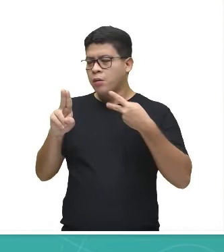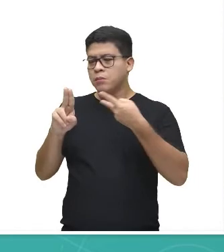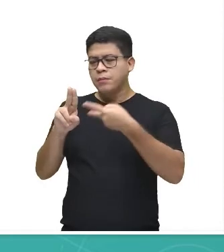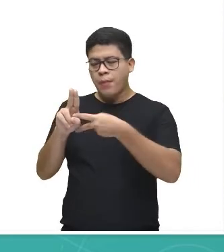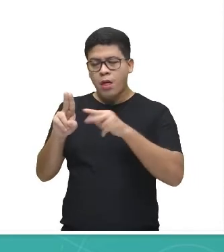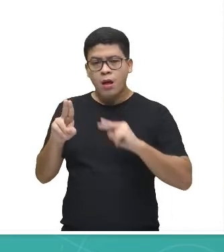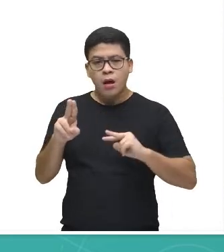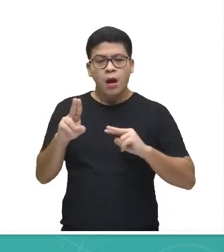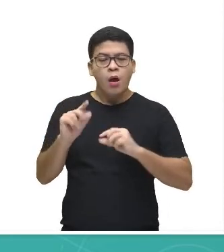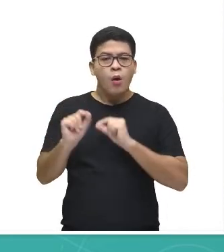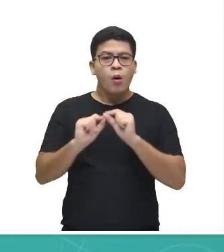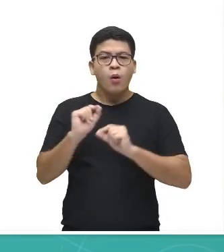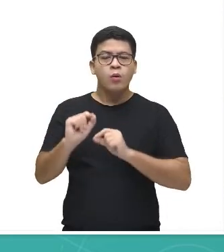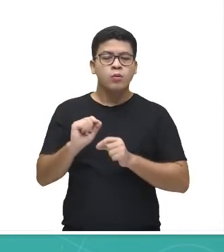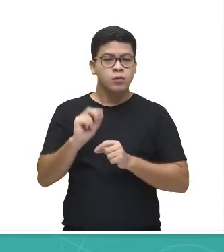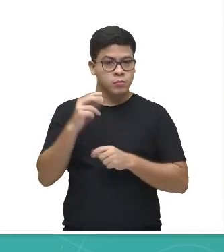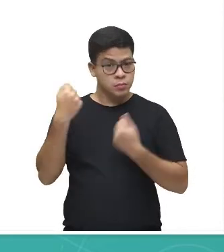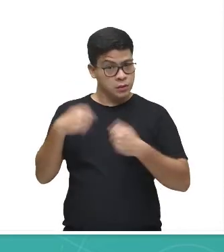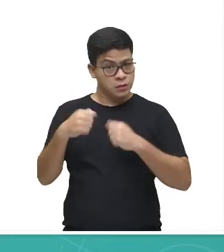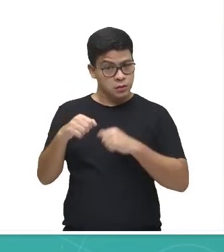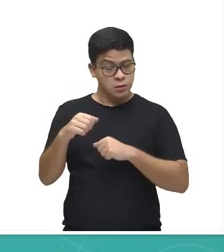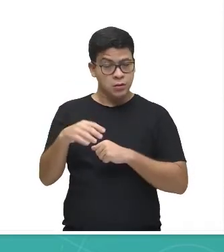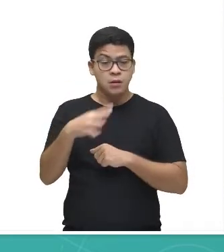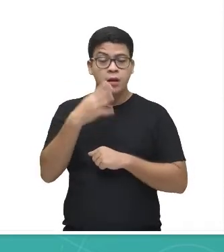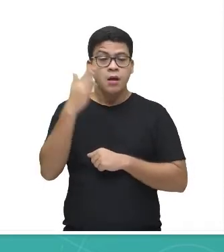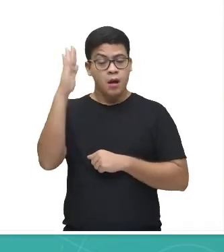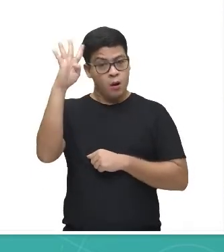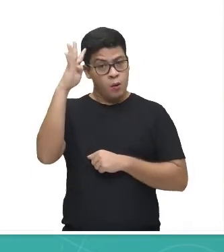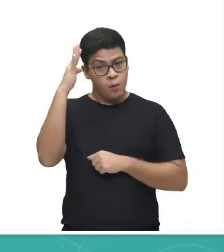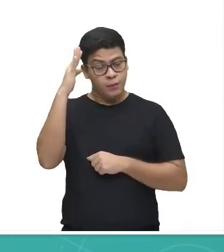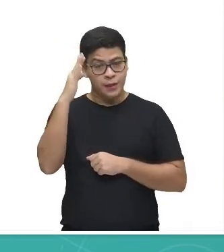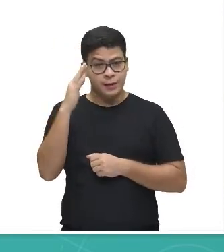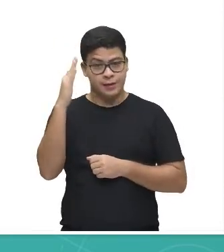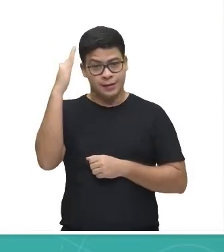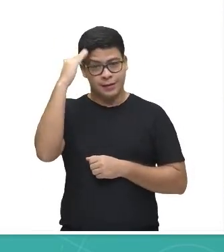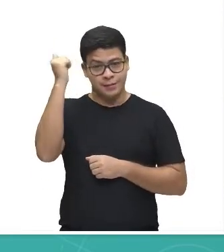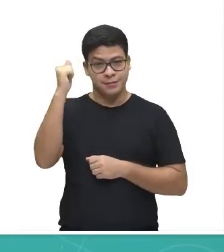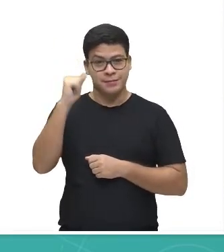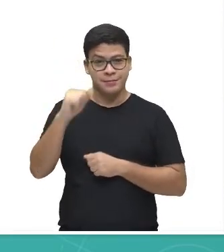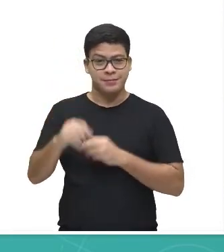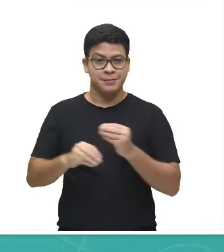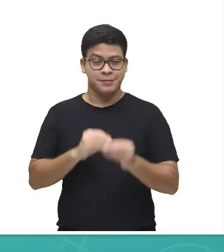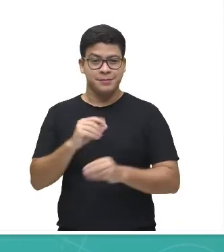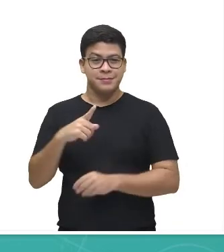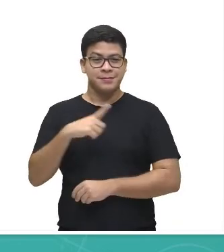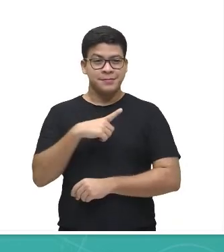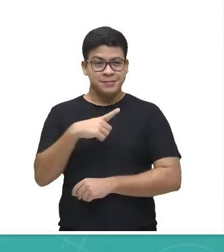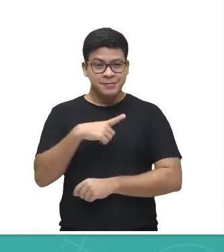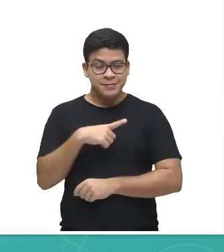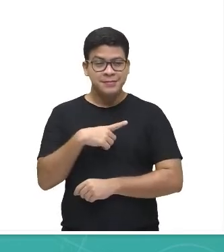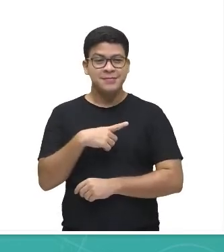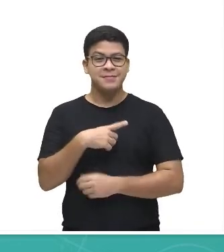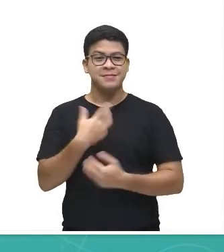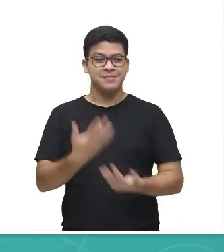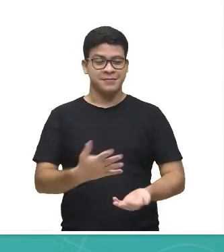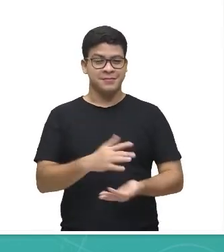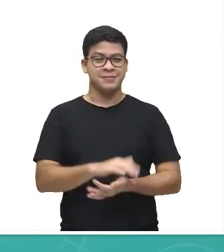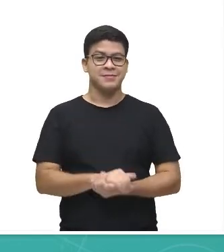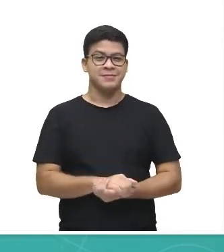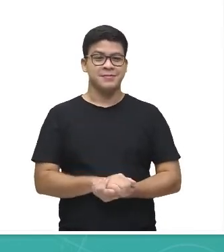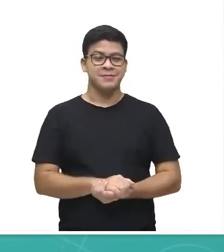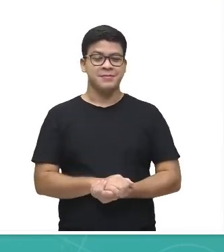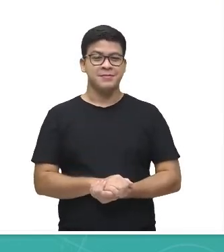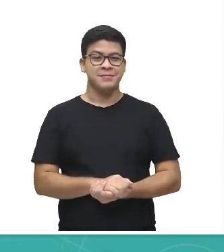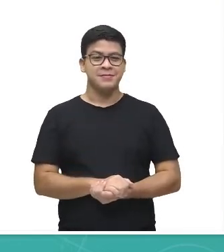tá? Mas você precisa estruturar, você precisa colocar nessa ordem aqui, tá? Para você poder fazer a